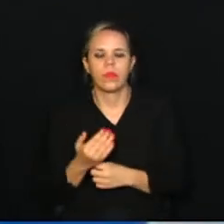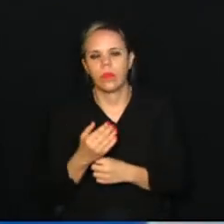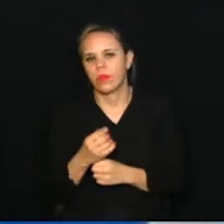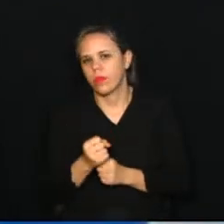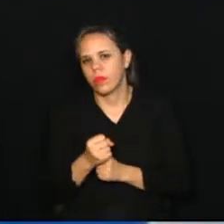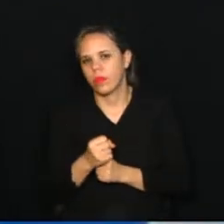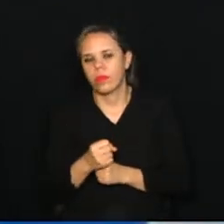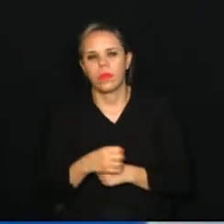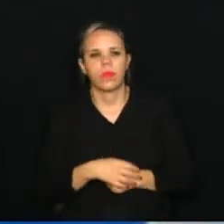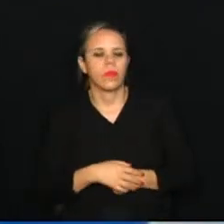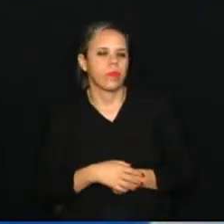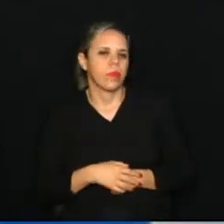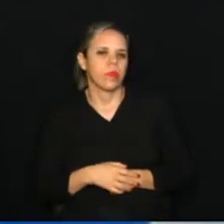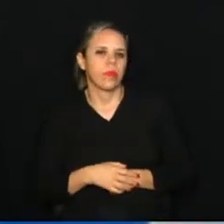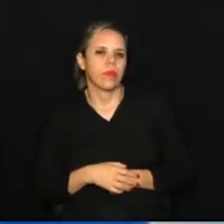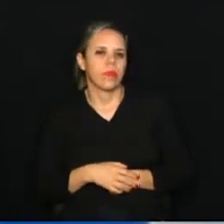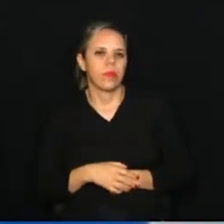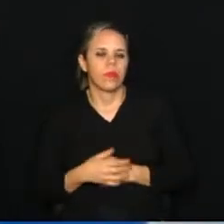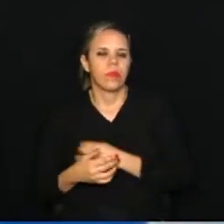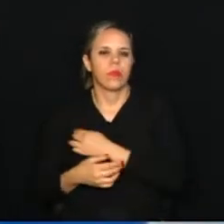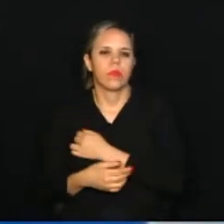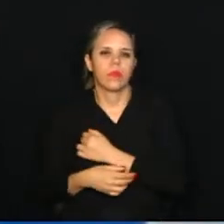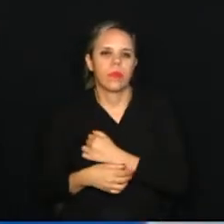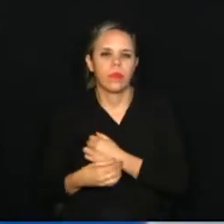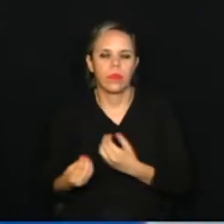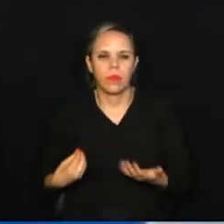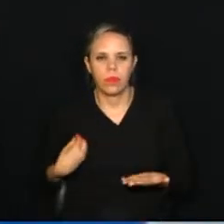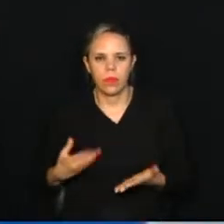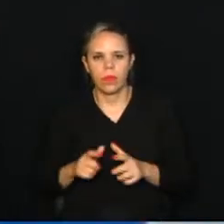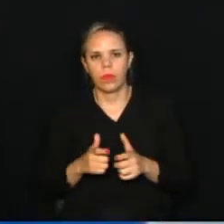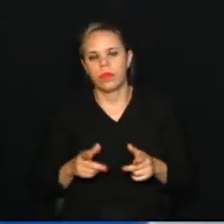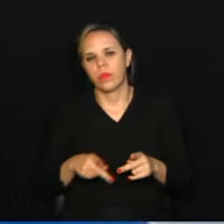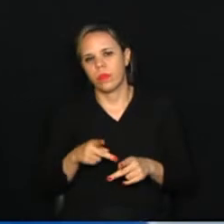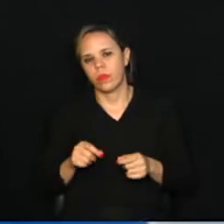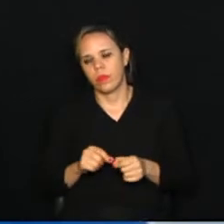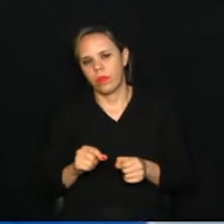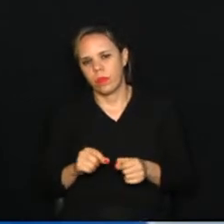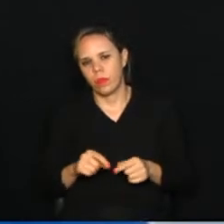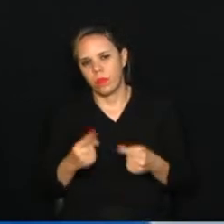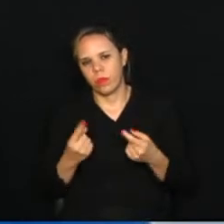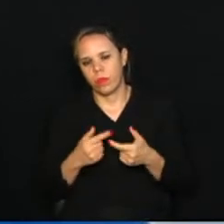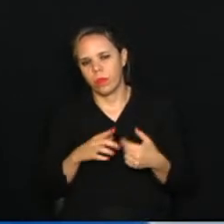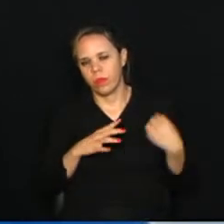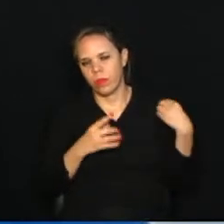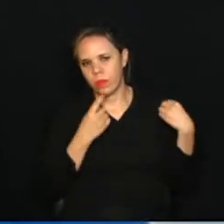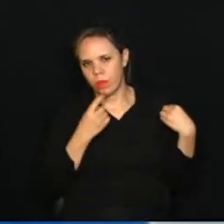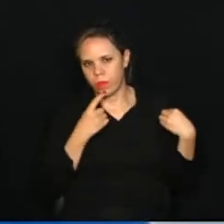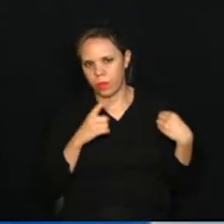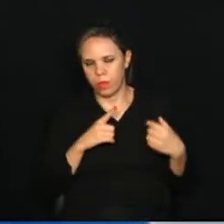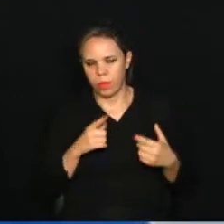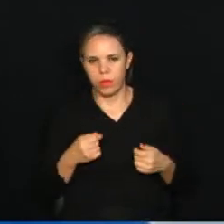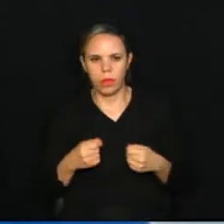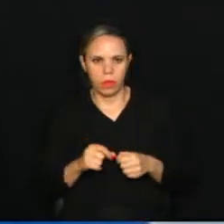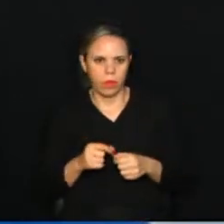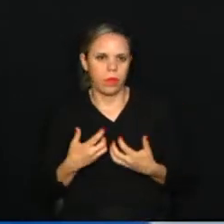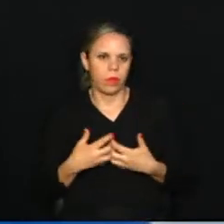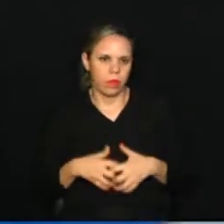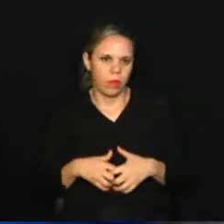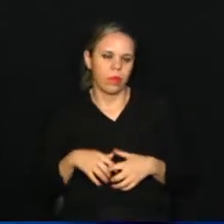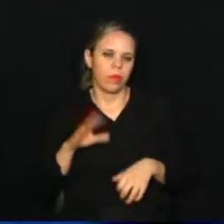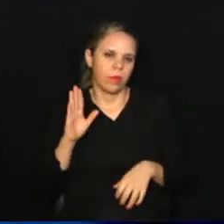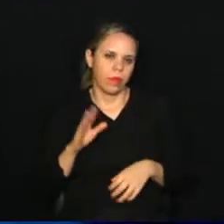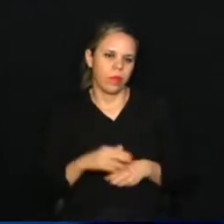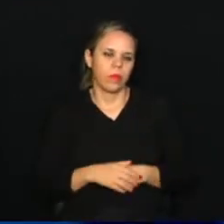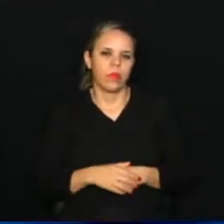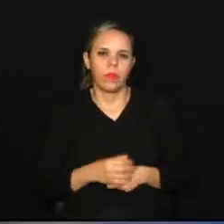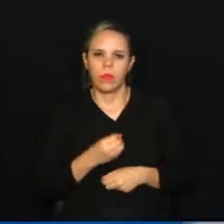alta tecnologia. São desafios muito grandes, né? E Campinas será